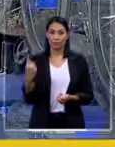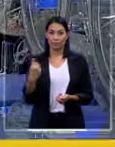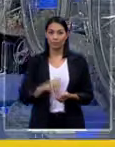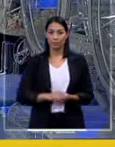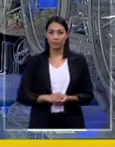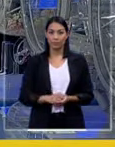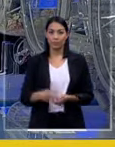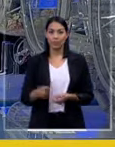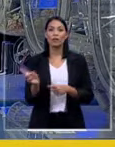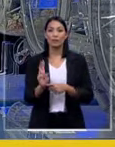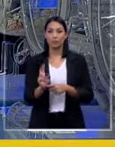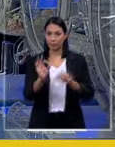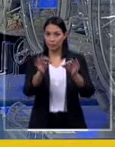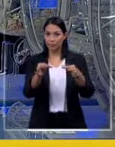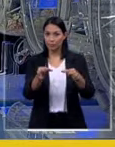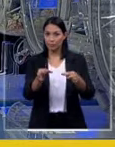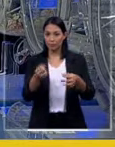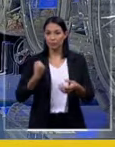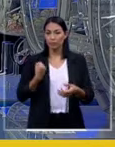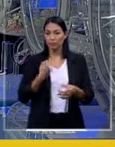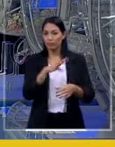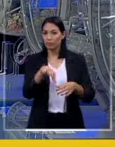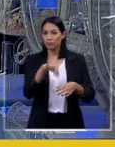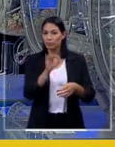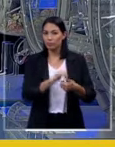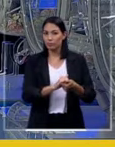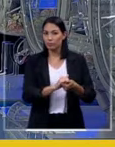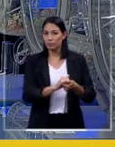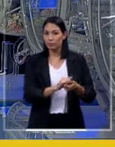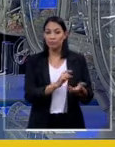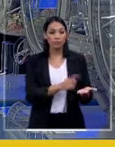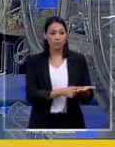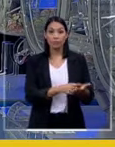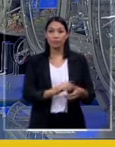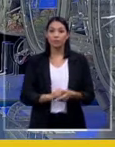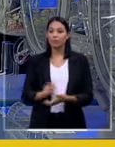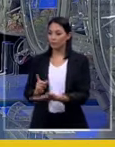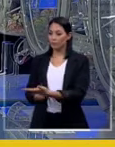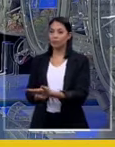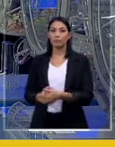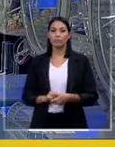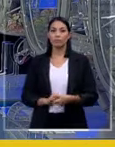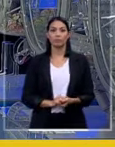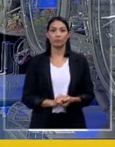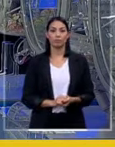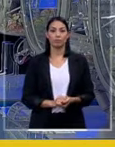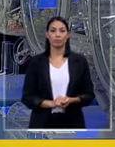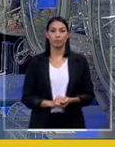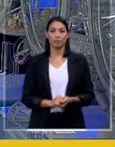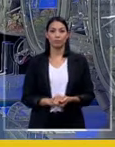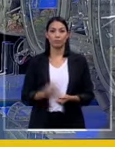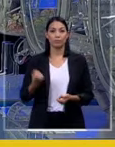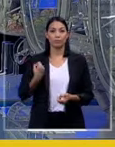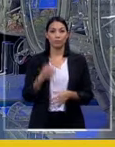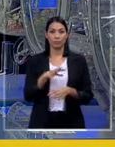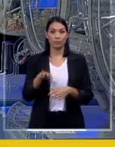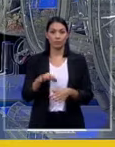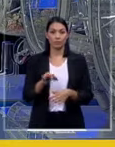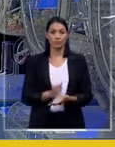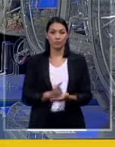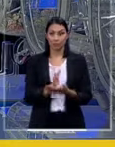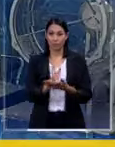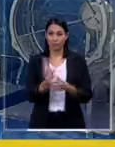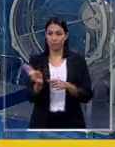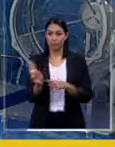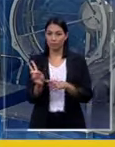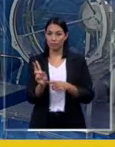Os senhores confirmam os números sorteados, senhores auditores populares? Sim, confirmo. Sim, confirmo. Os números sorteados foram confirmados pelos